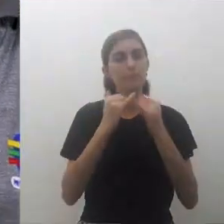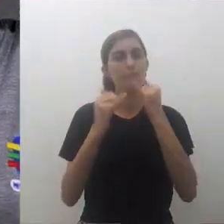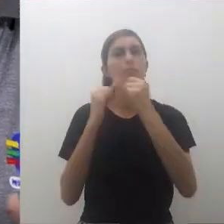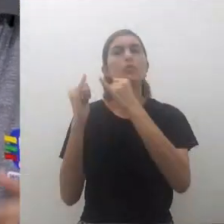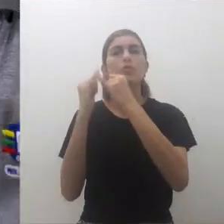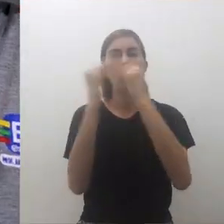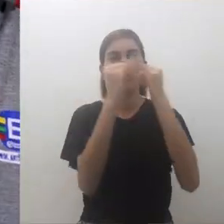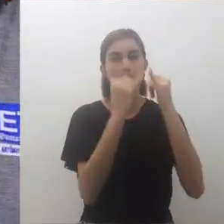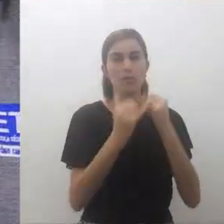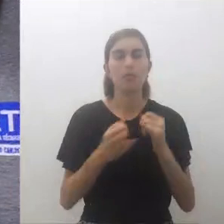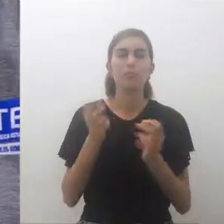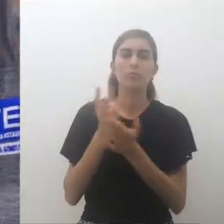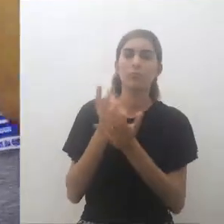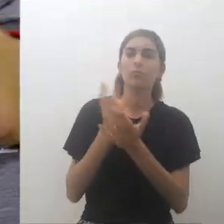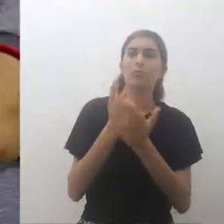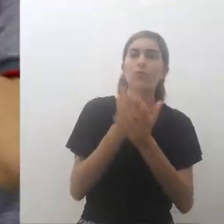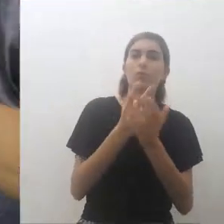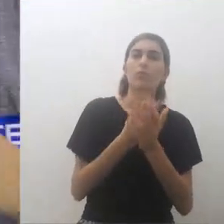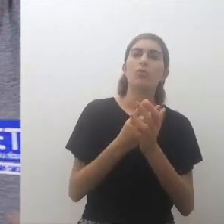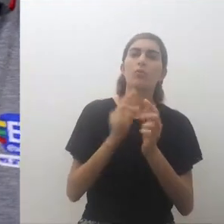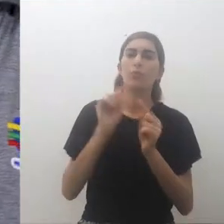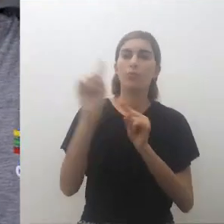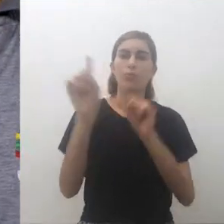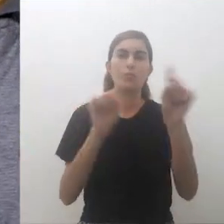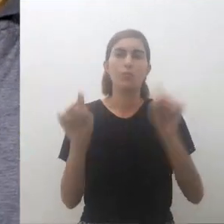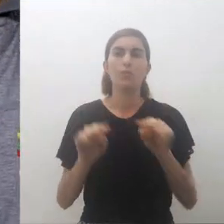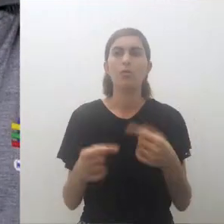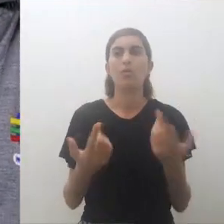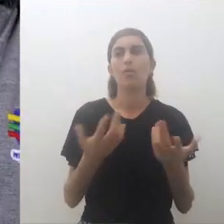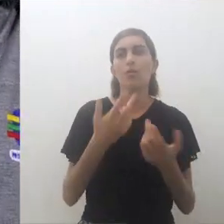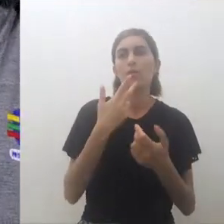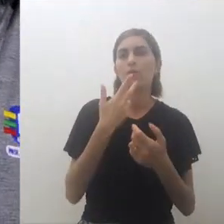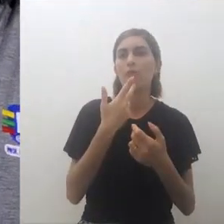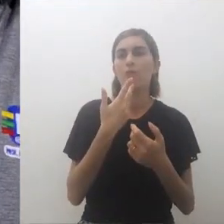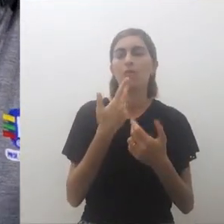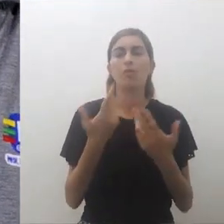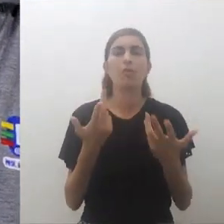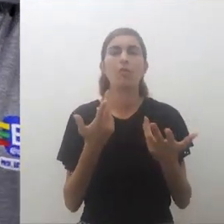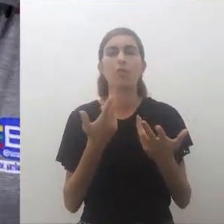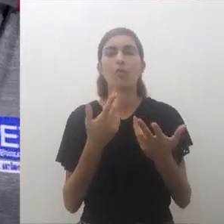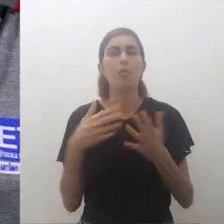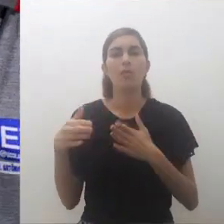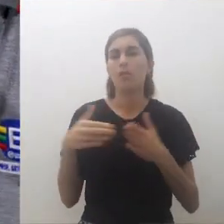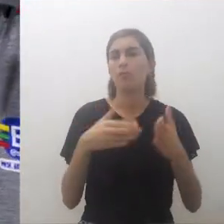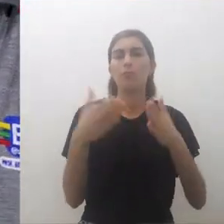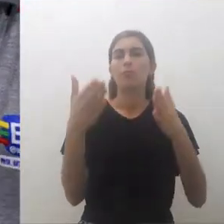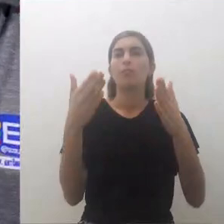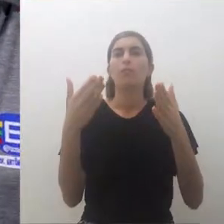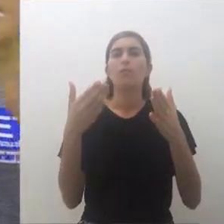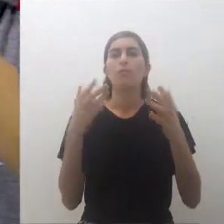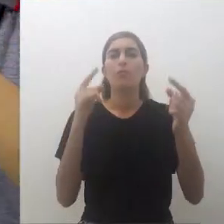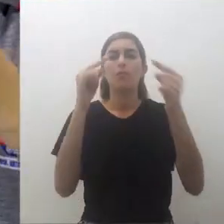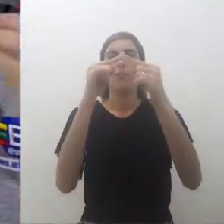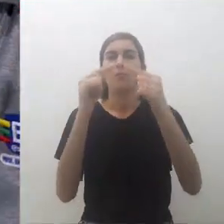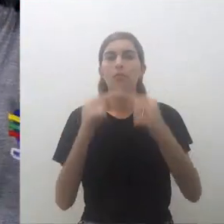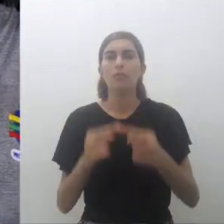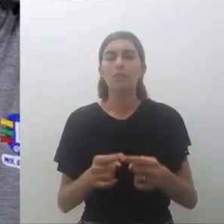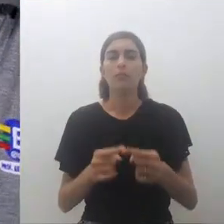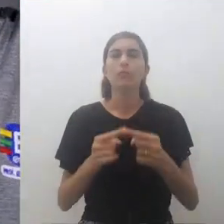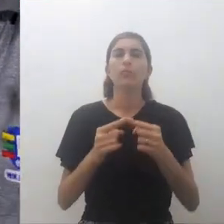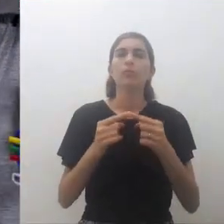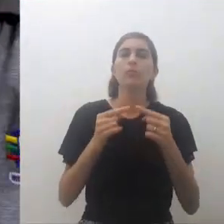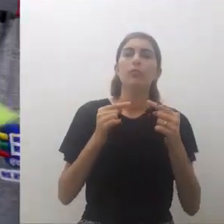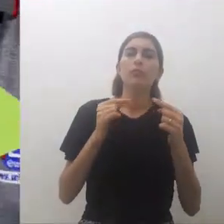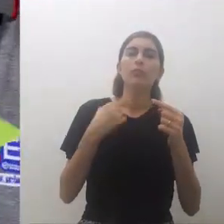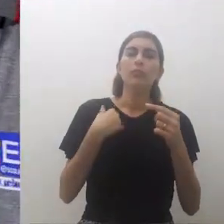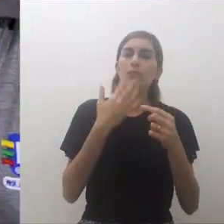eu gero continuidade de pontos, né, como quem diz assim, um caminho, um ligar de pontos